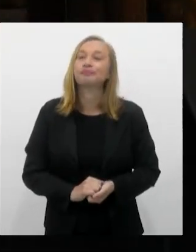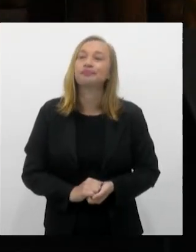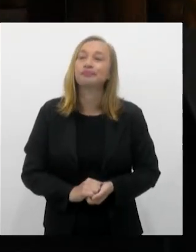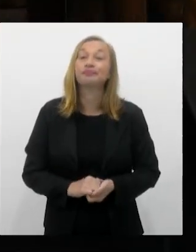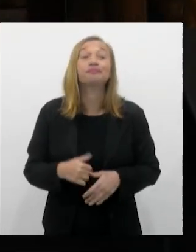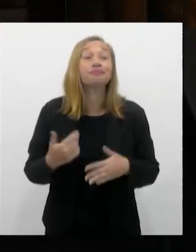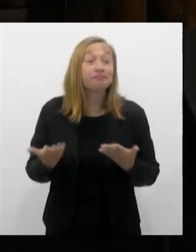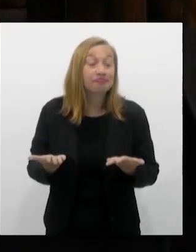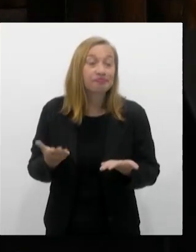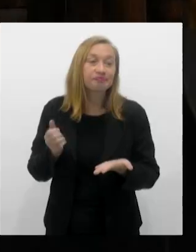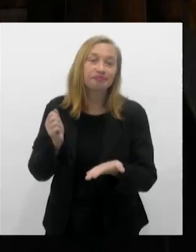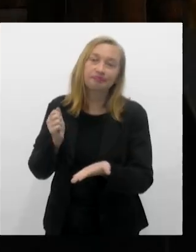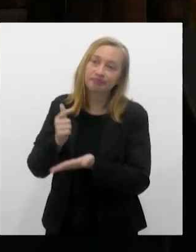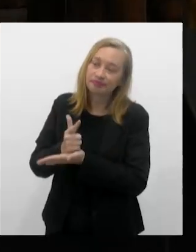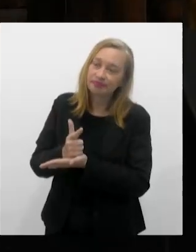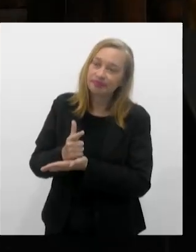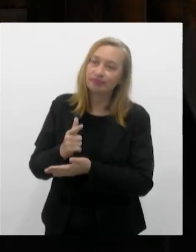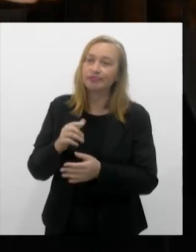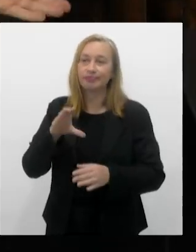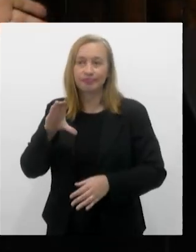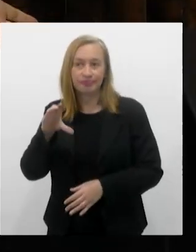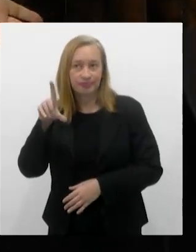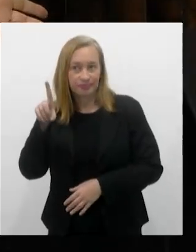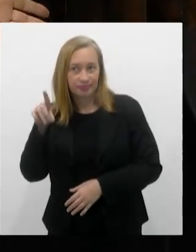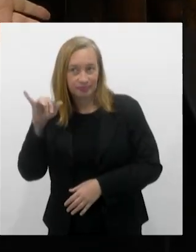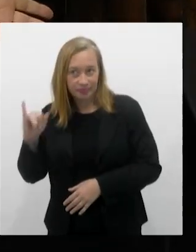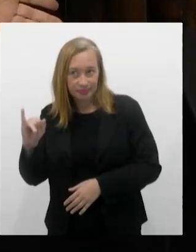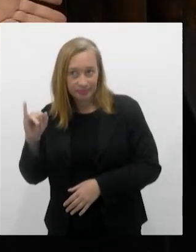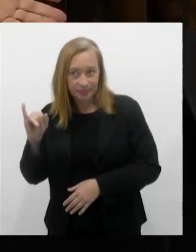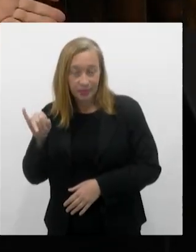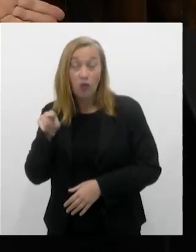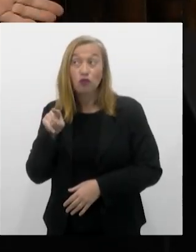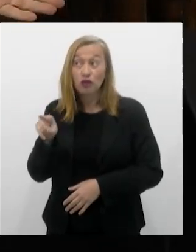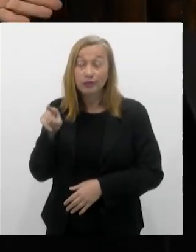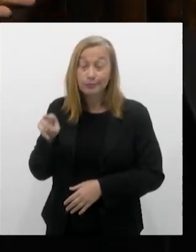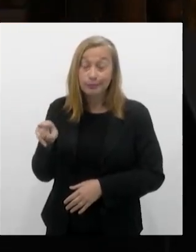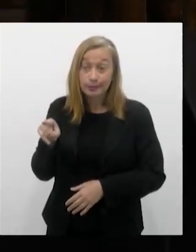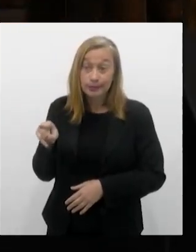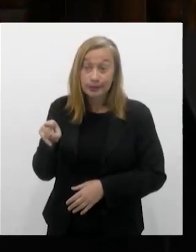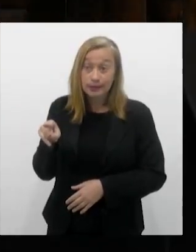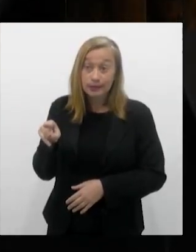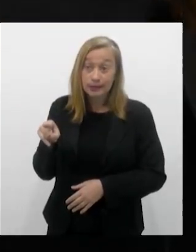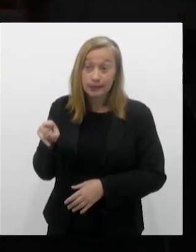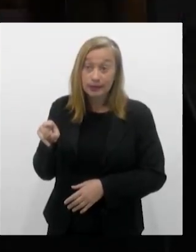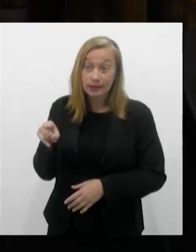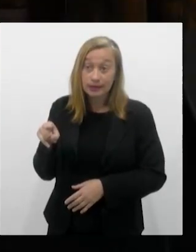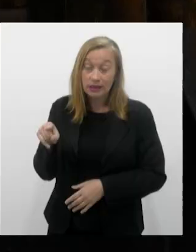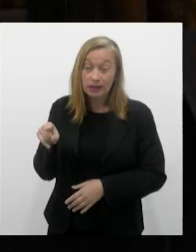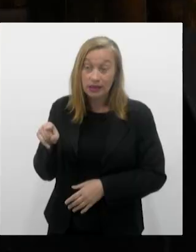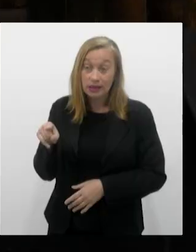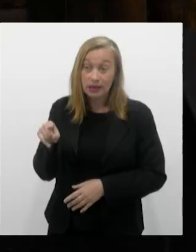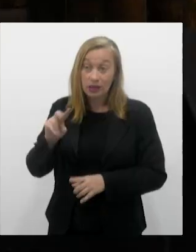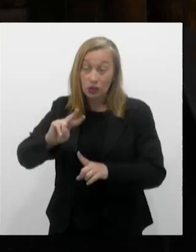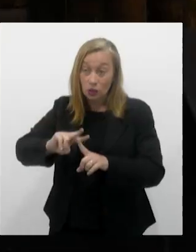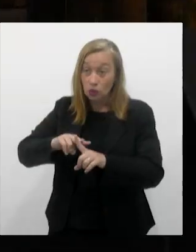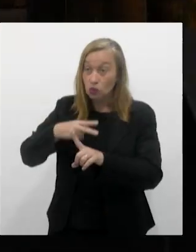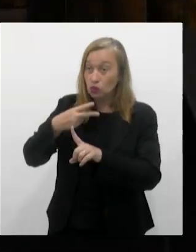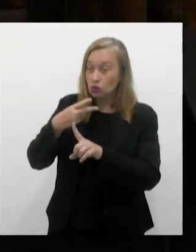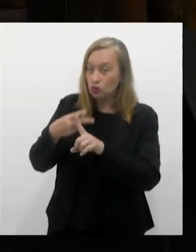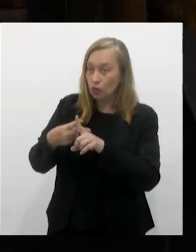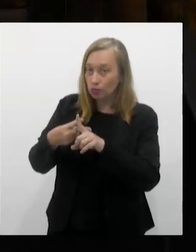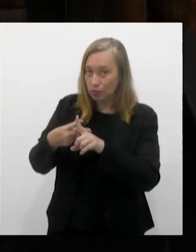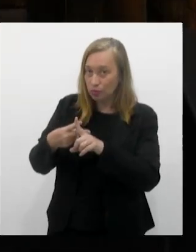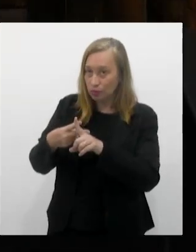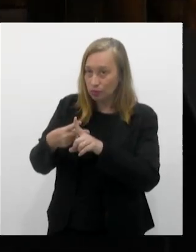Então, se pagar CDI, você está praticamente ganhando o dobro da inflação.